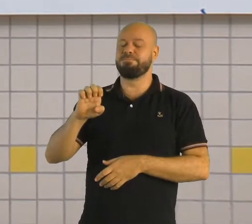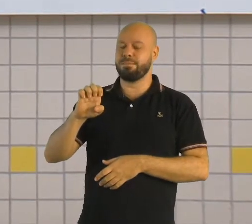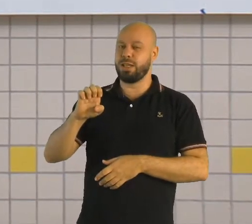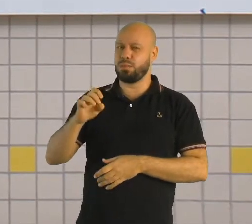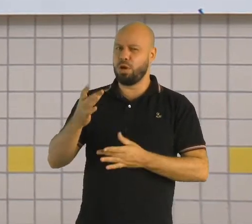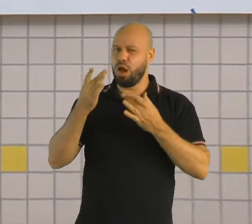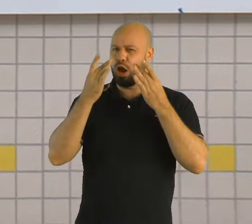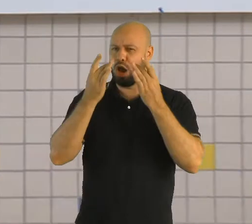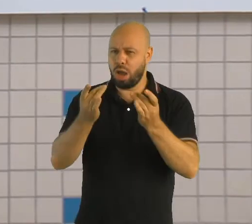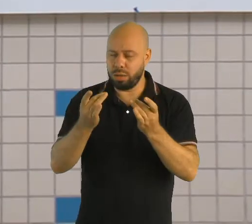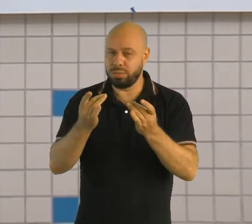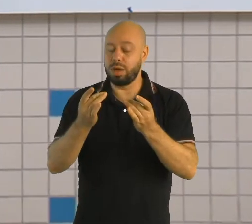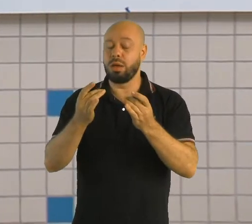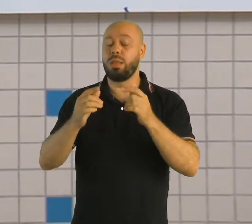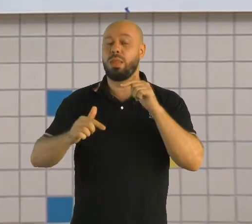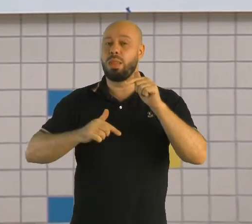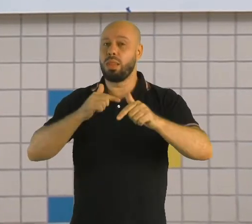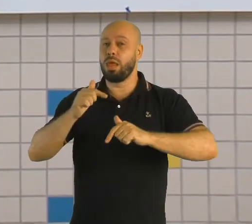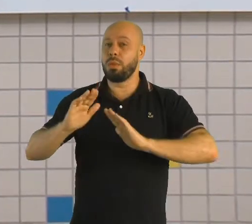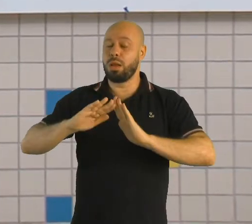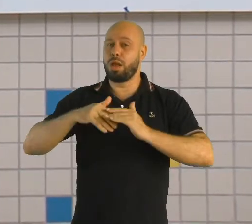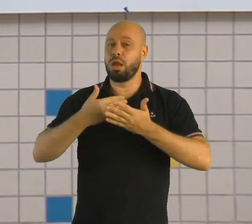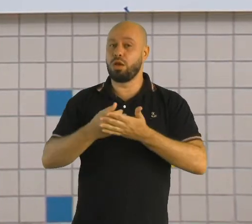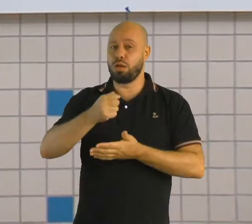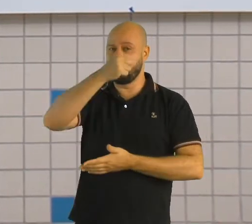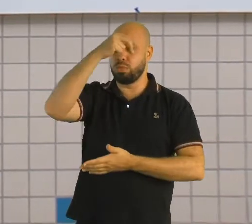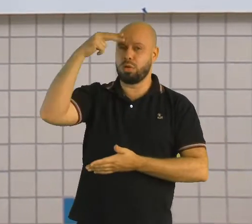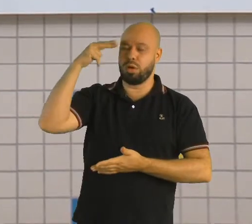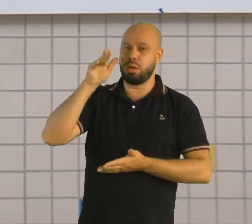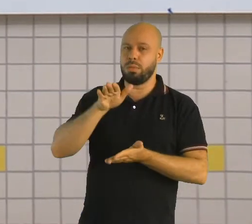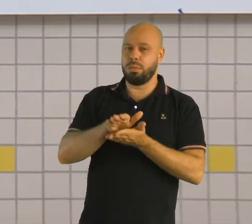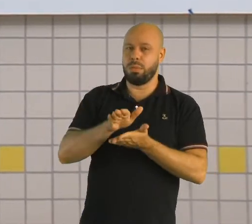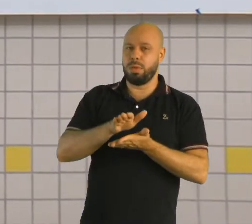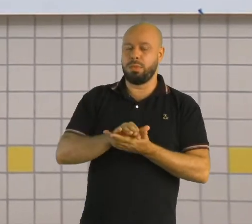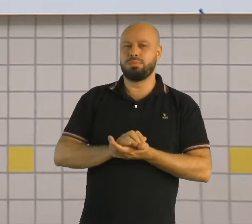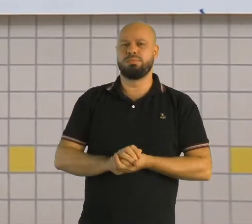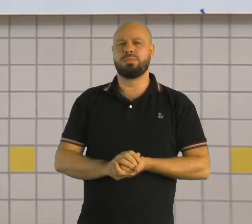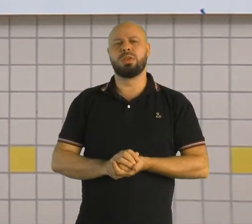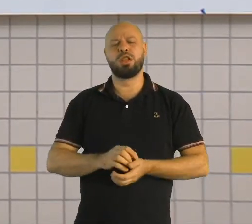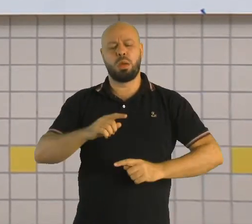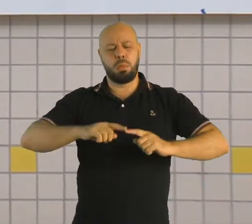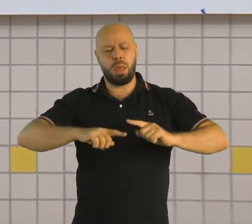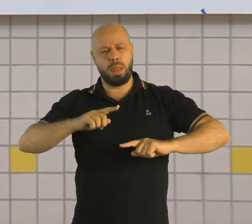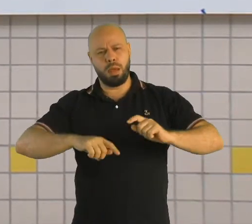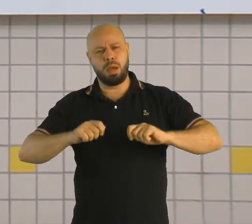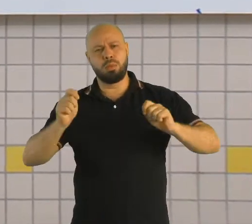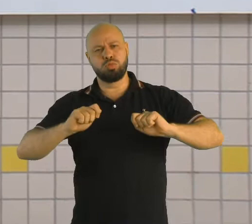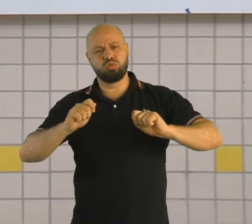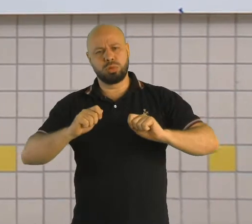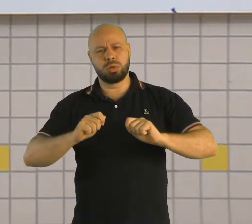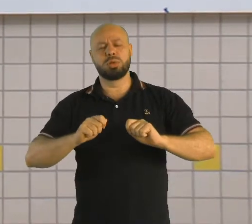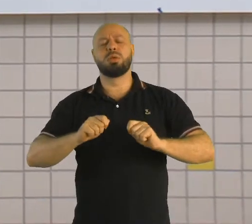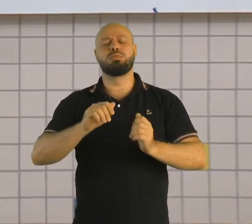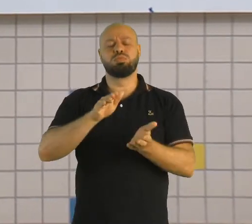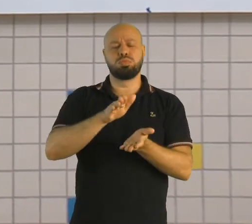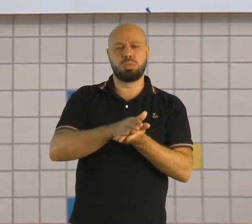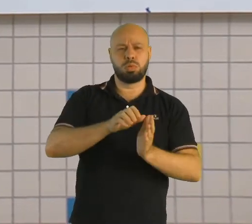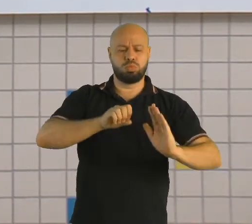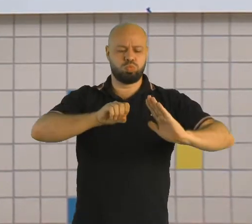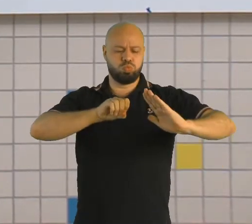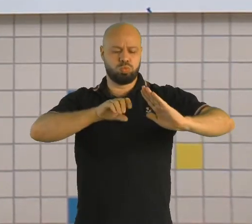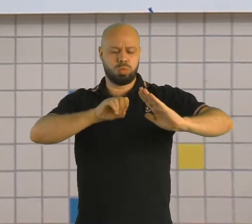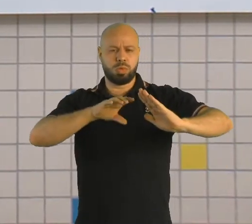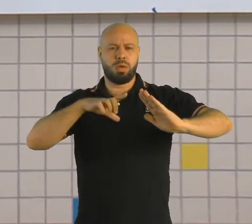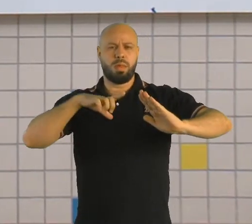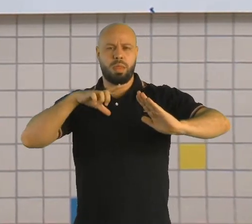sou professor da Rede Municipal de Educação. Todo esse material vocês podem encontrar na plataforma Palmas Homeschool,